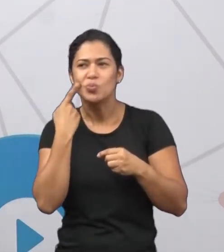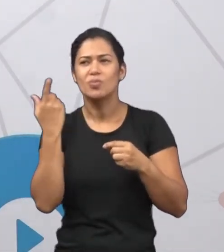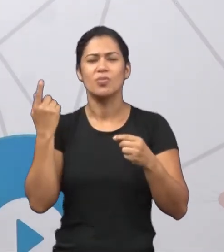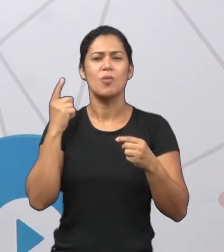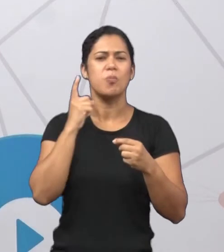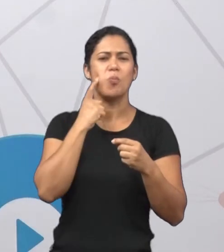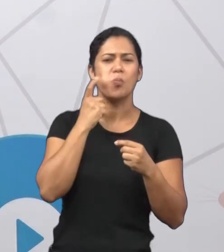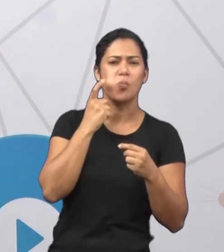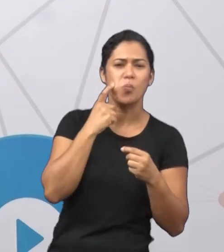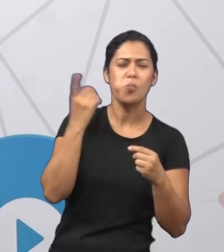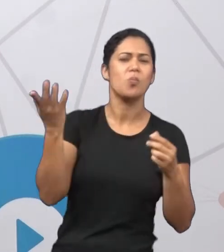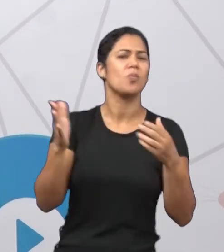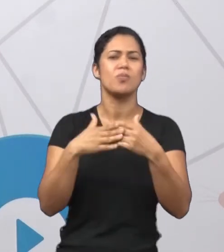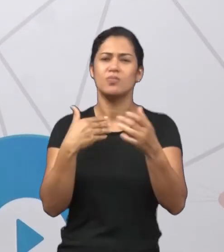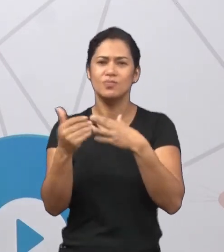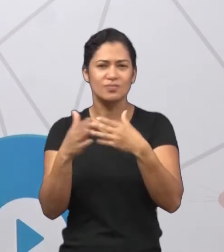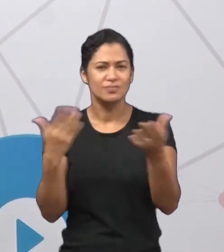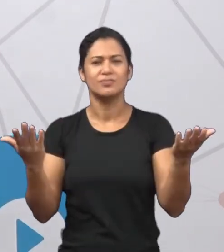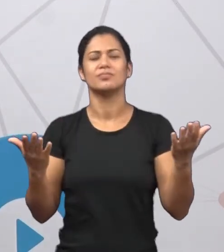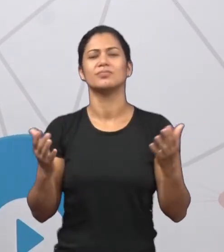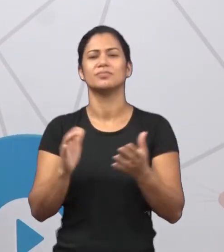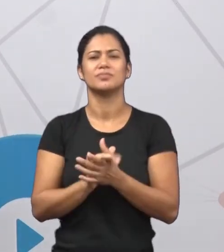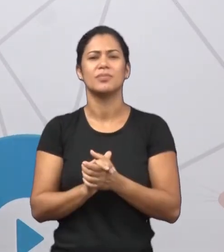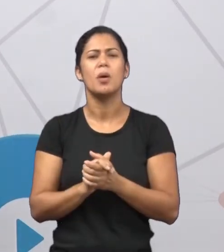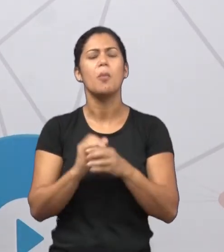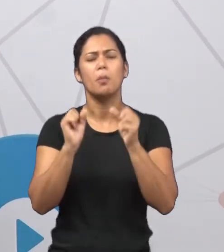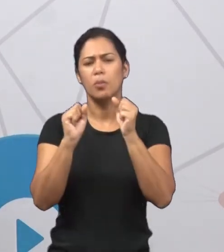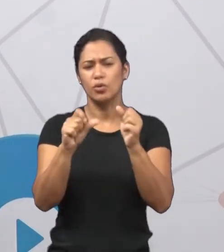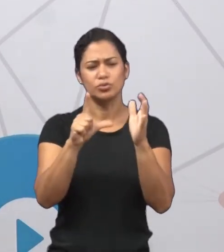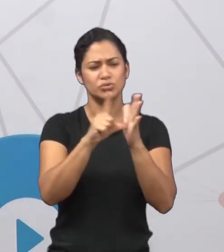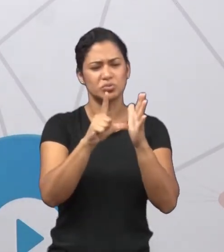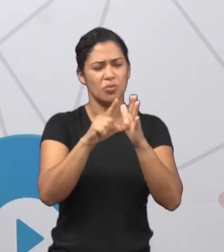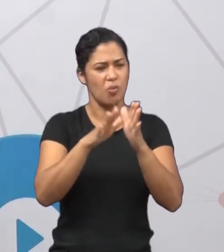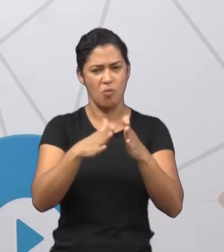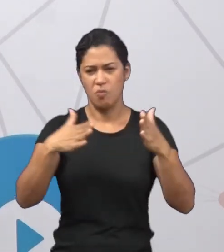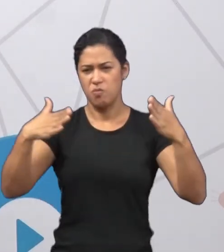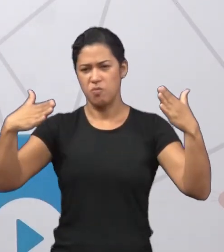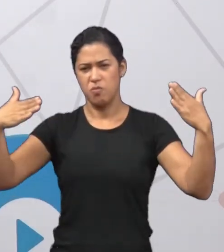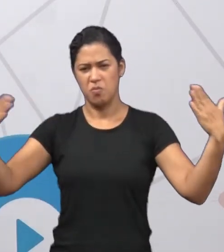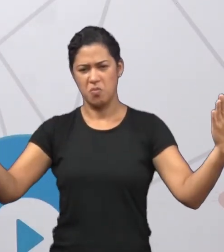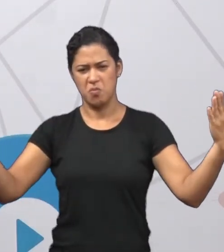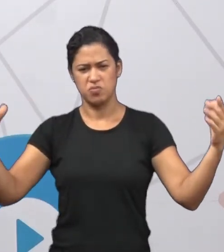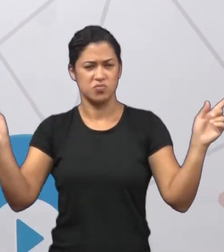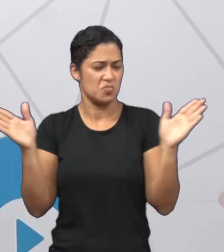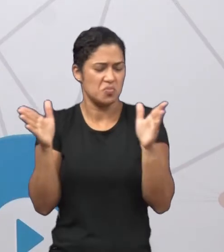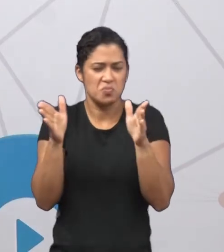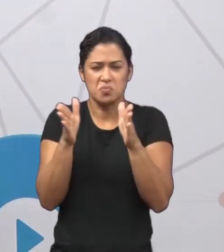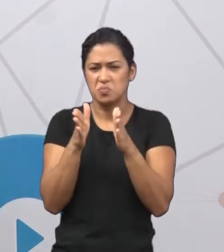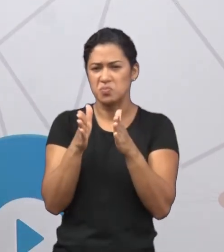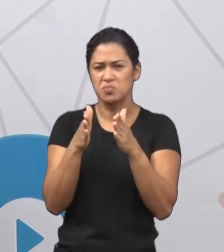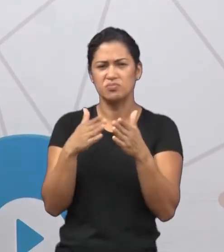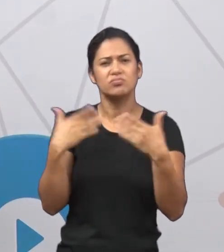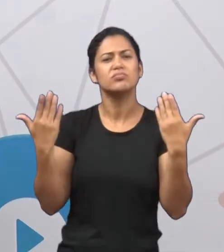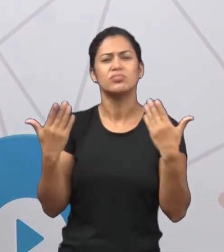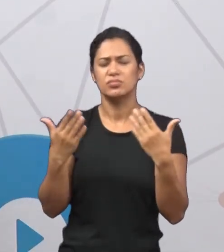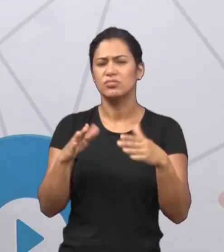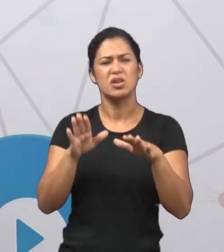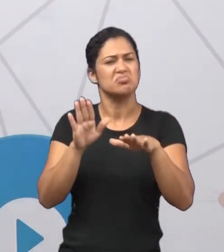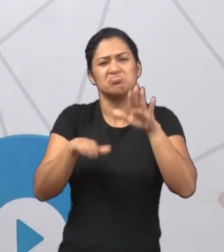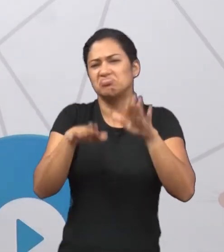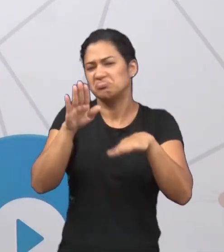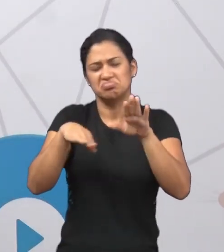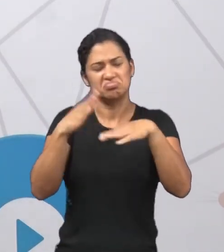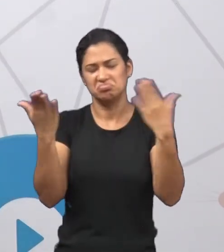dali também é um comércio. Todo comércio, seja grande ou pequeno, ele é